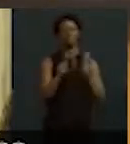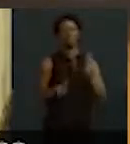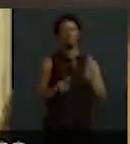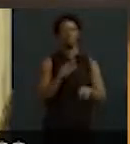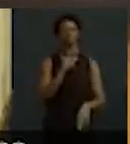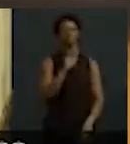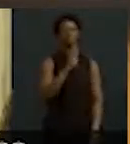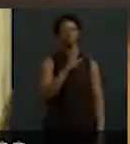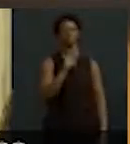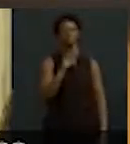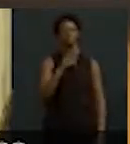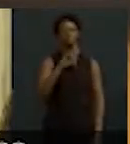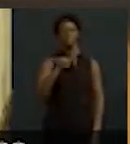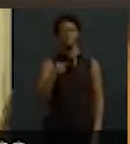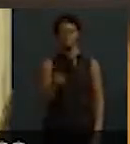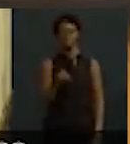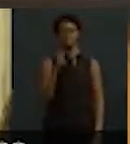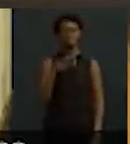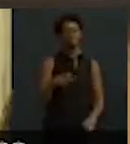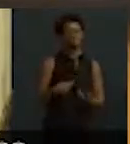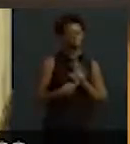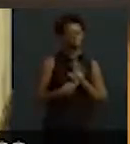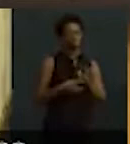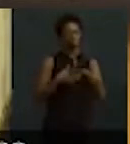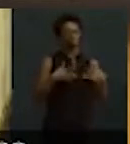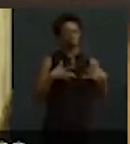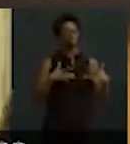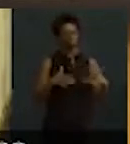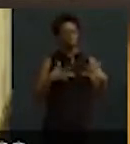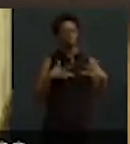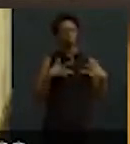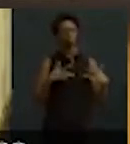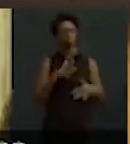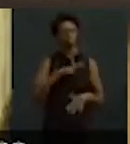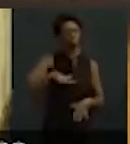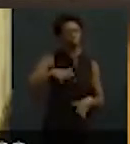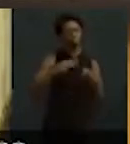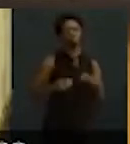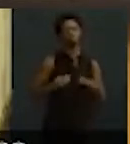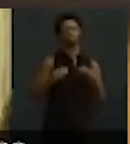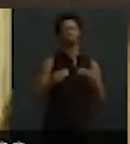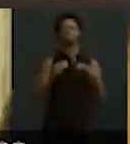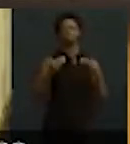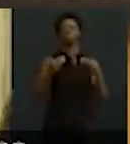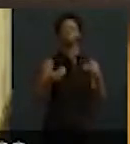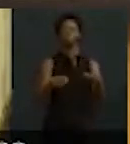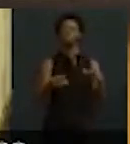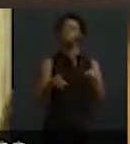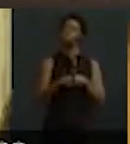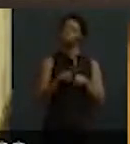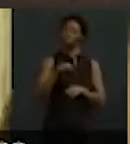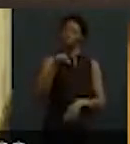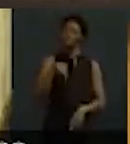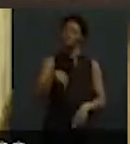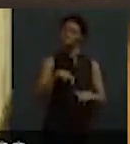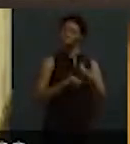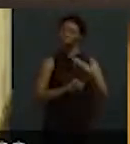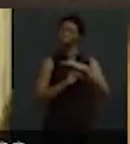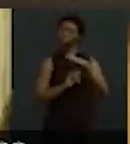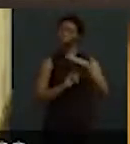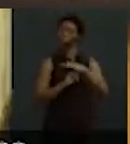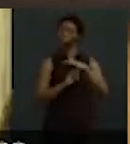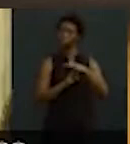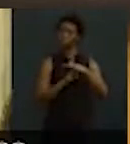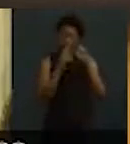uma dedicação ímpar à causa ministerial e esta instituição vivenciou